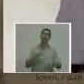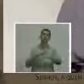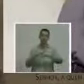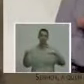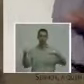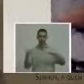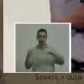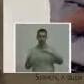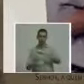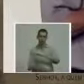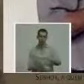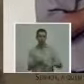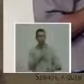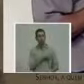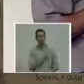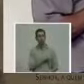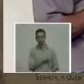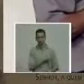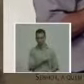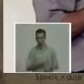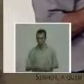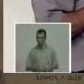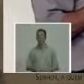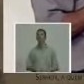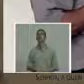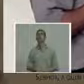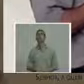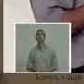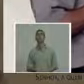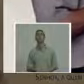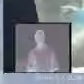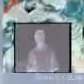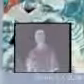de encalhada, era uma serial killer.